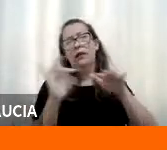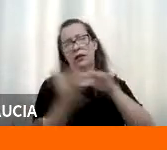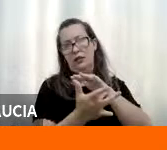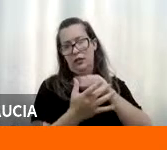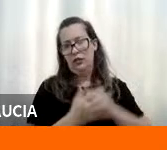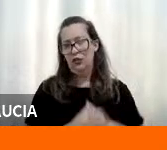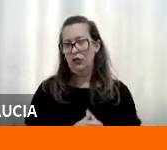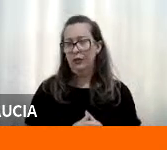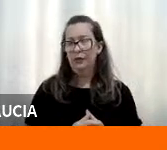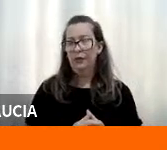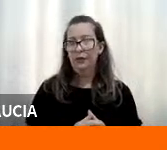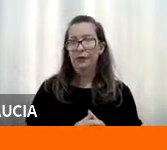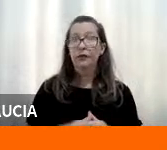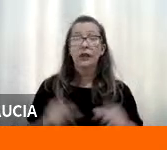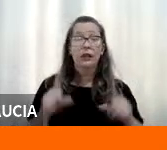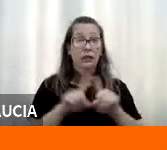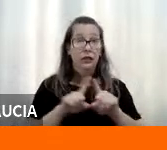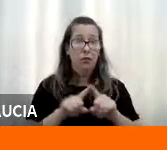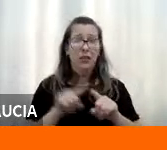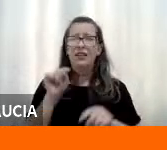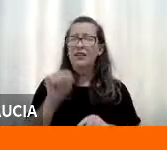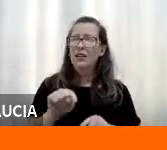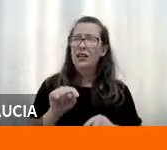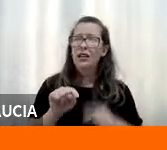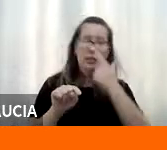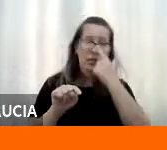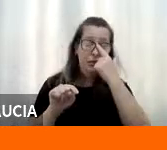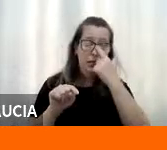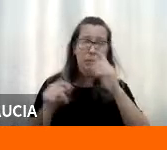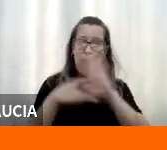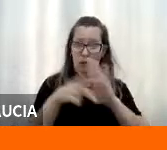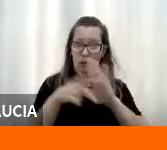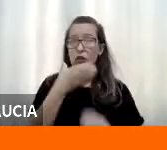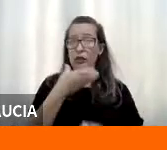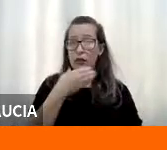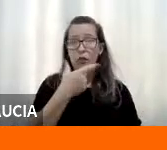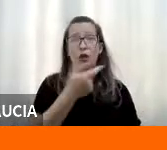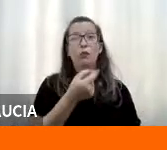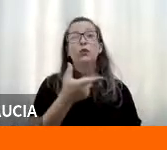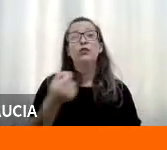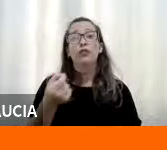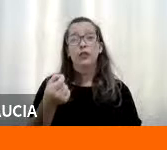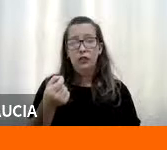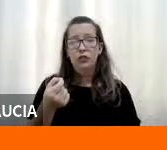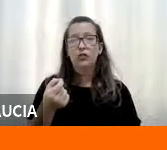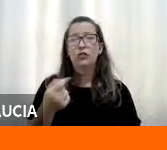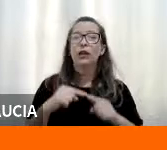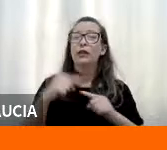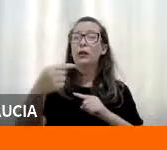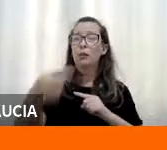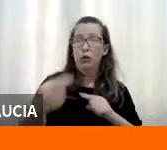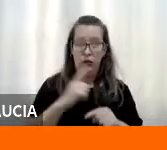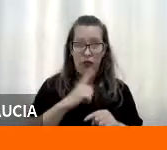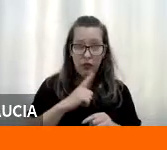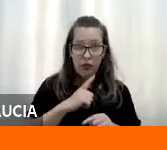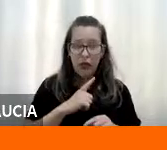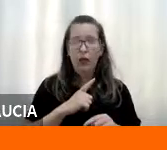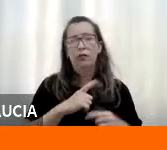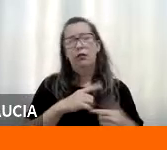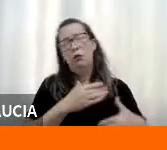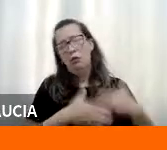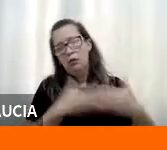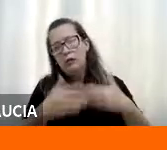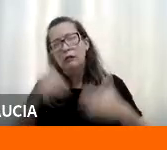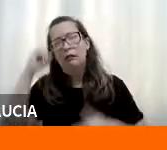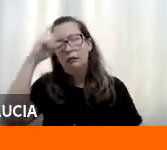E nessa edição, que foi a de dezembro de 2020, depois de reportar o processo doloroso do